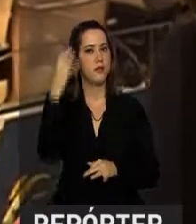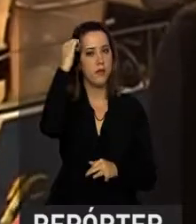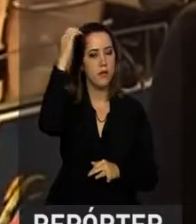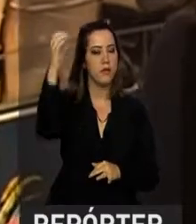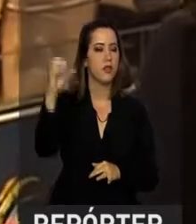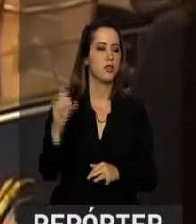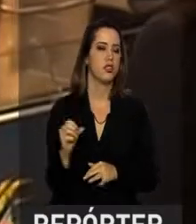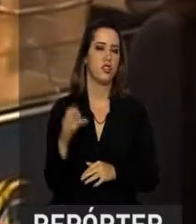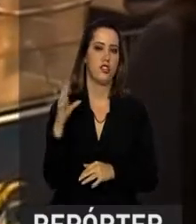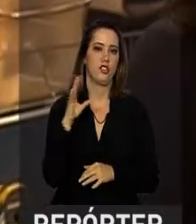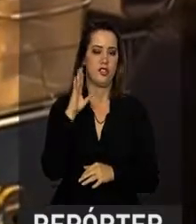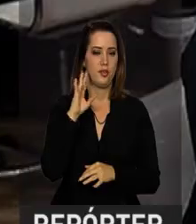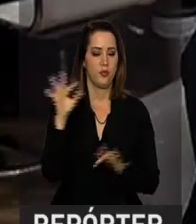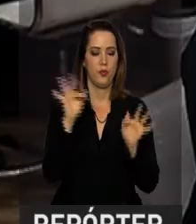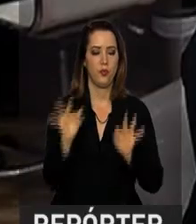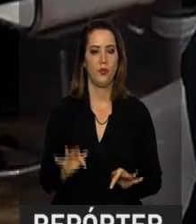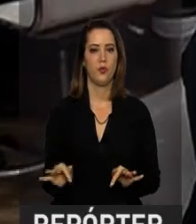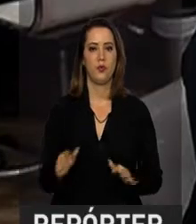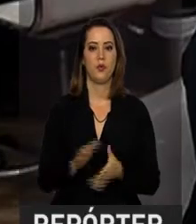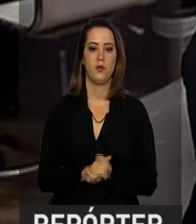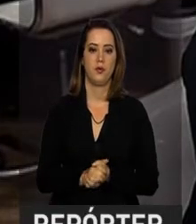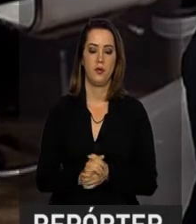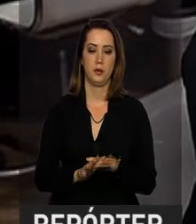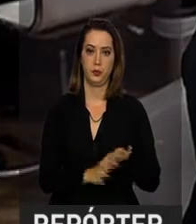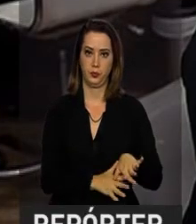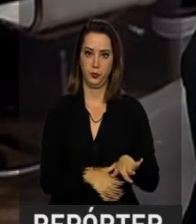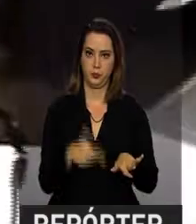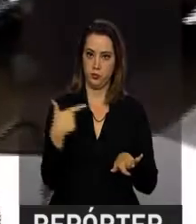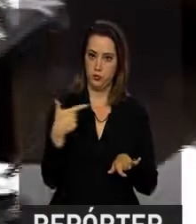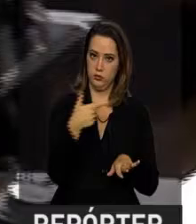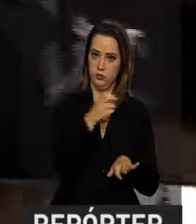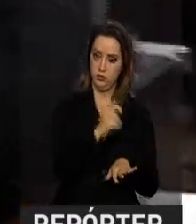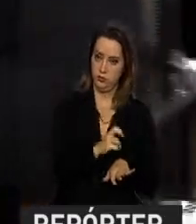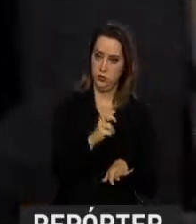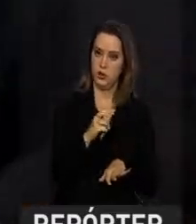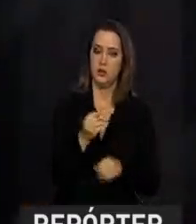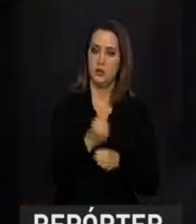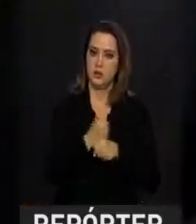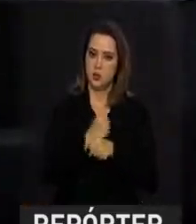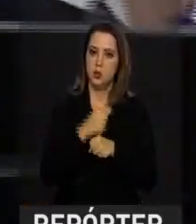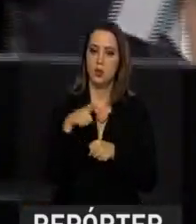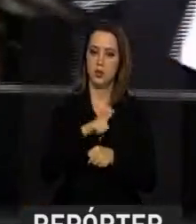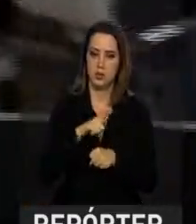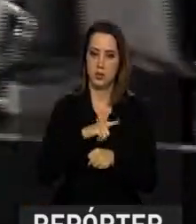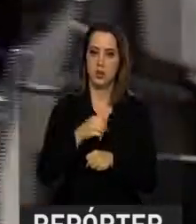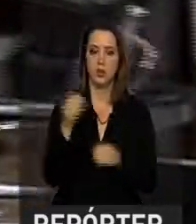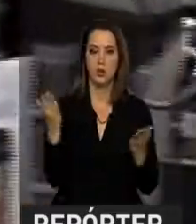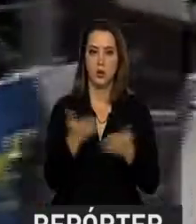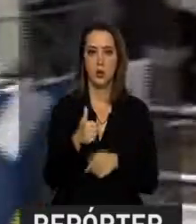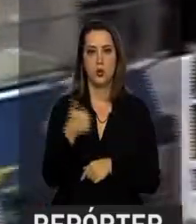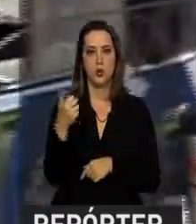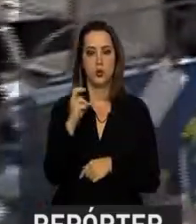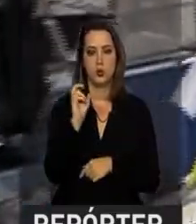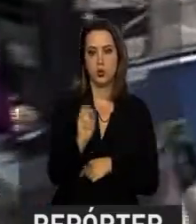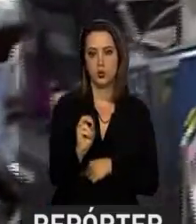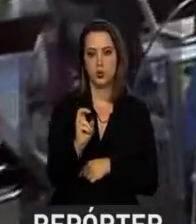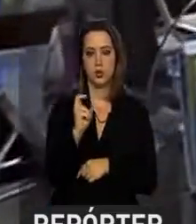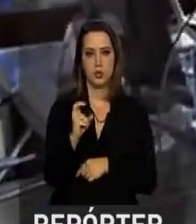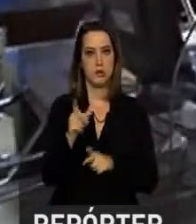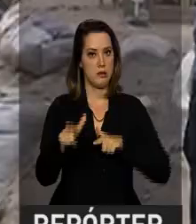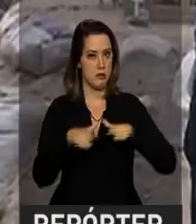feliz que a gente vai conseguir fazer o sonho dele há 25 anos no mercado a agência conta hoje com 15 funcionários e clientes